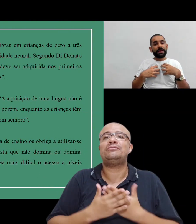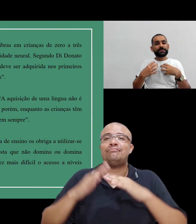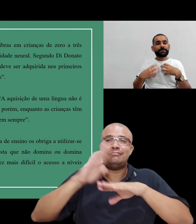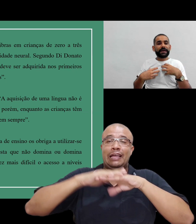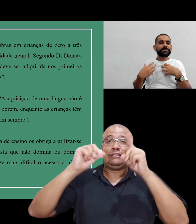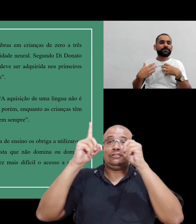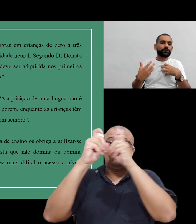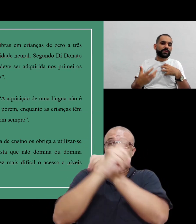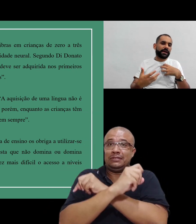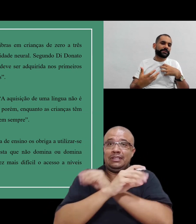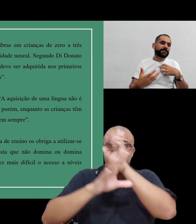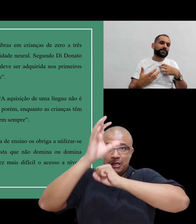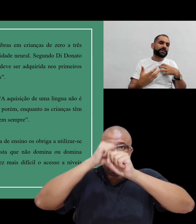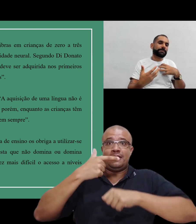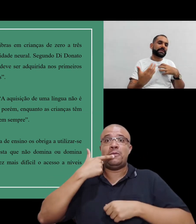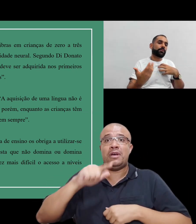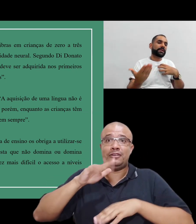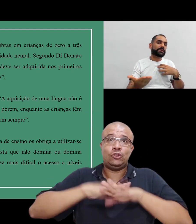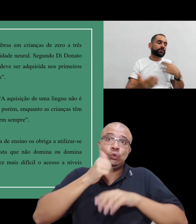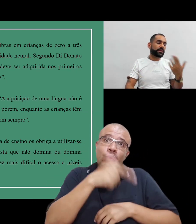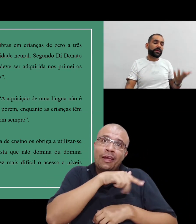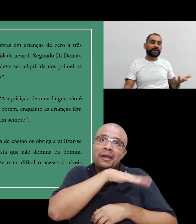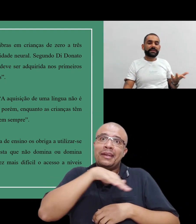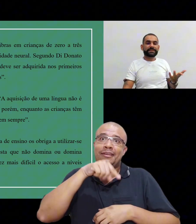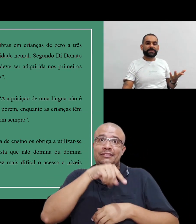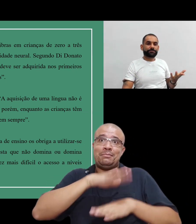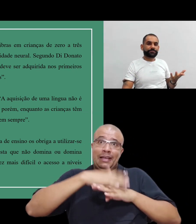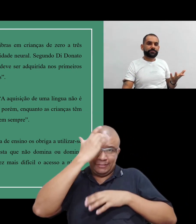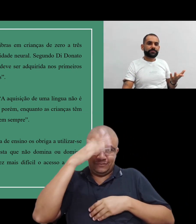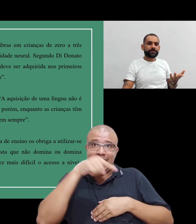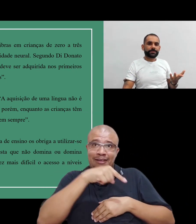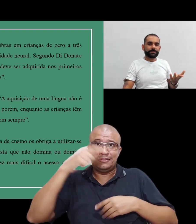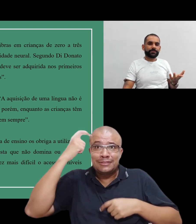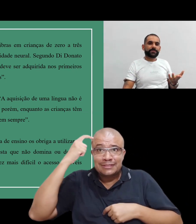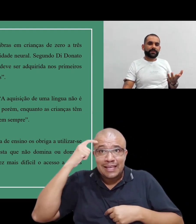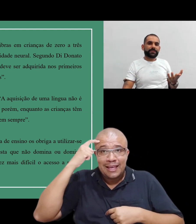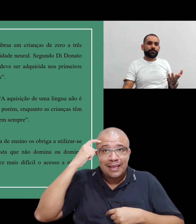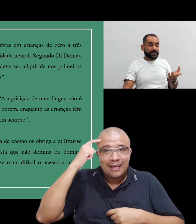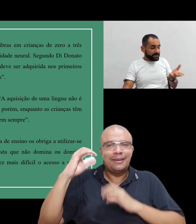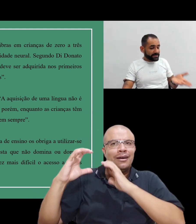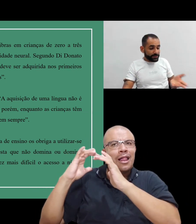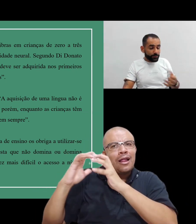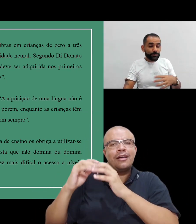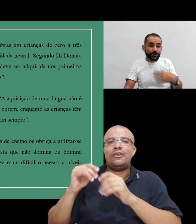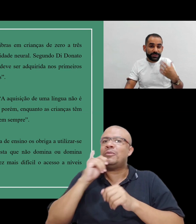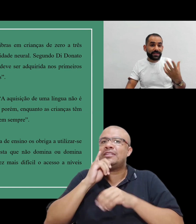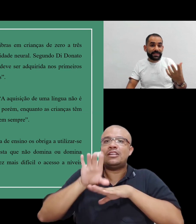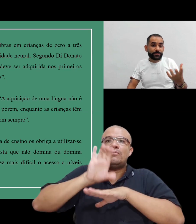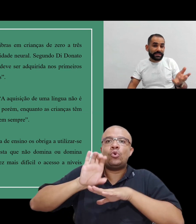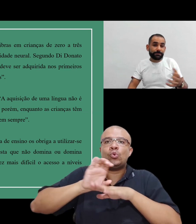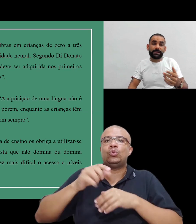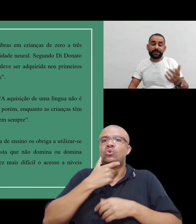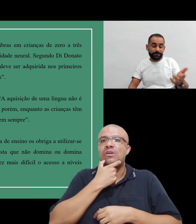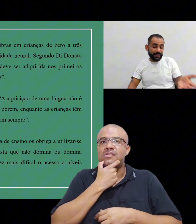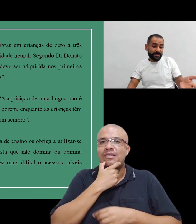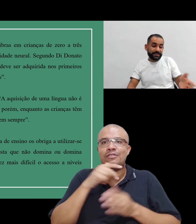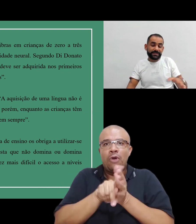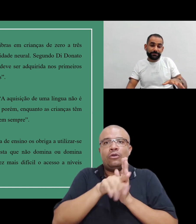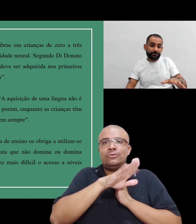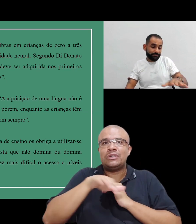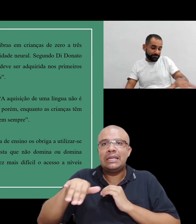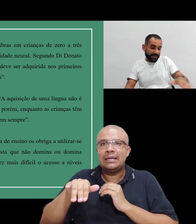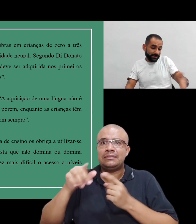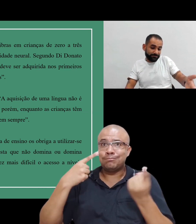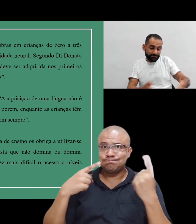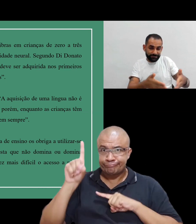temos mais dificuldade de aprender uma língua do que uma criança. Por isso que existe o curso de inglês, por exemplo, para